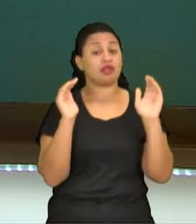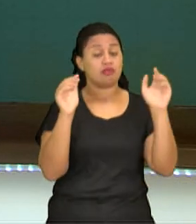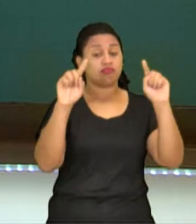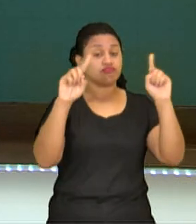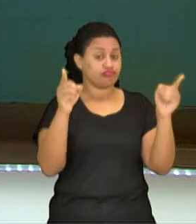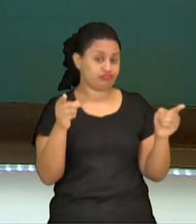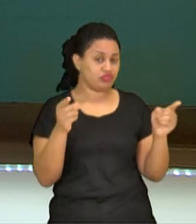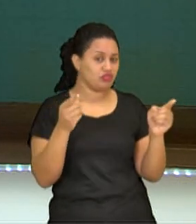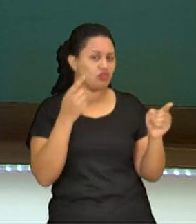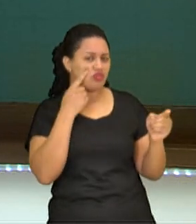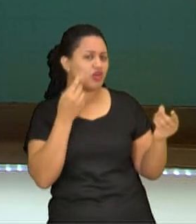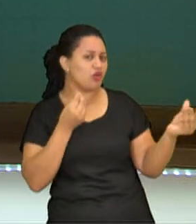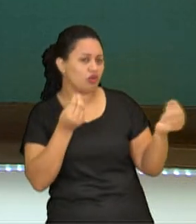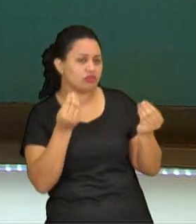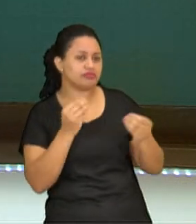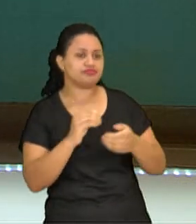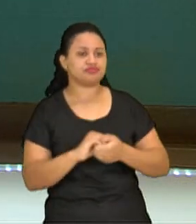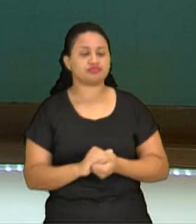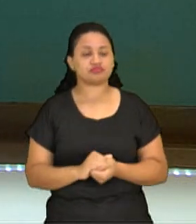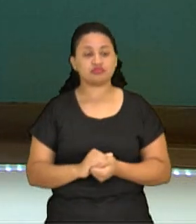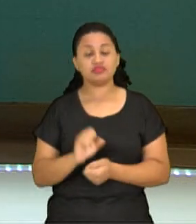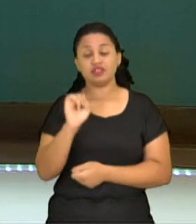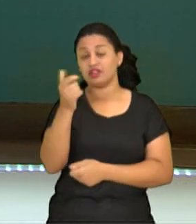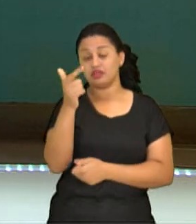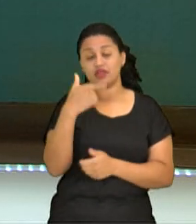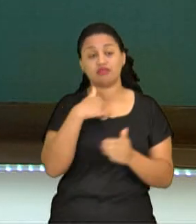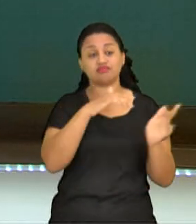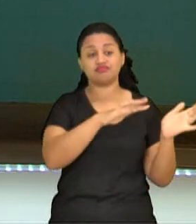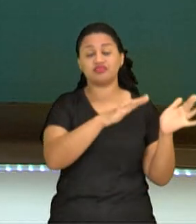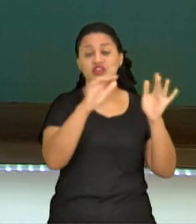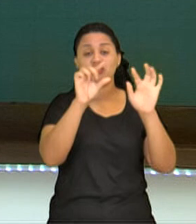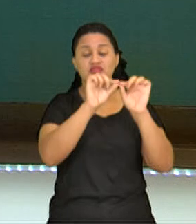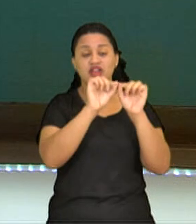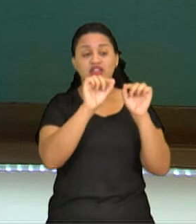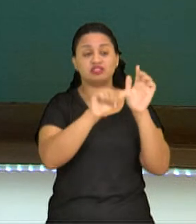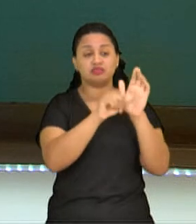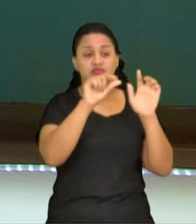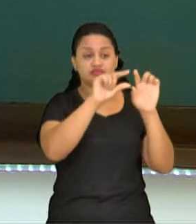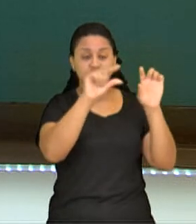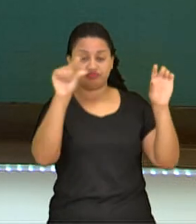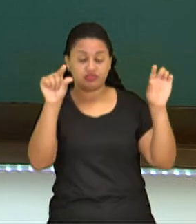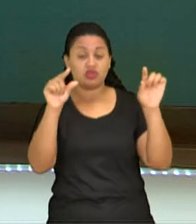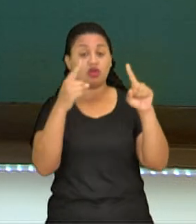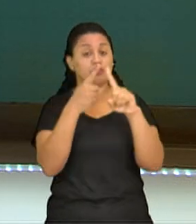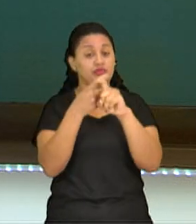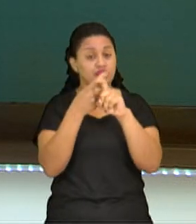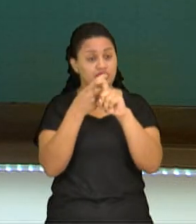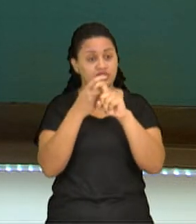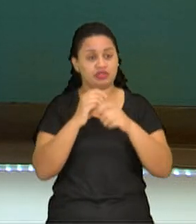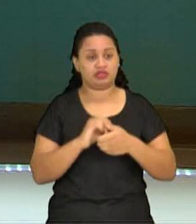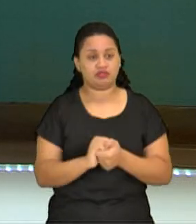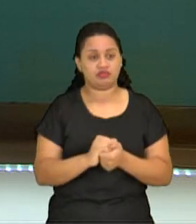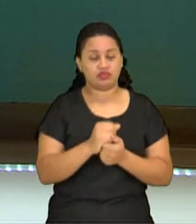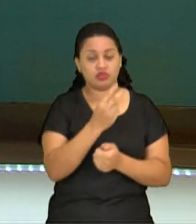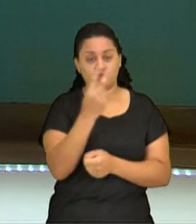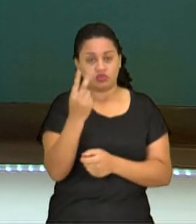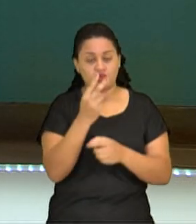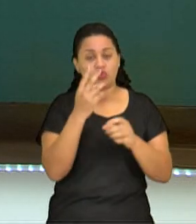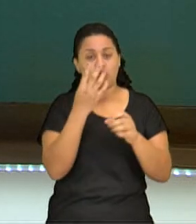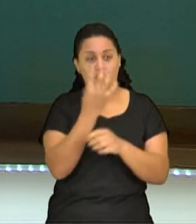sem colocar os parênteses? Quando não coloco os parênteses, o que eu tenho que olhar primeiro? A multiplicação. Então, 2 vezes 2,